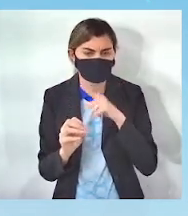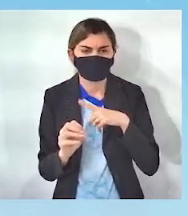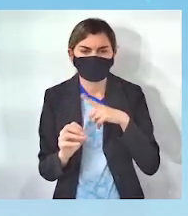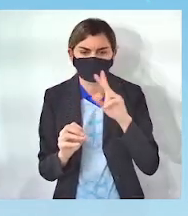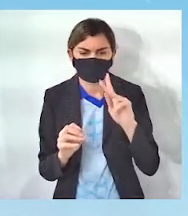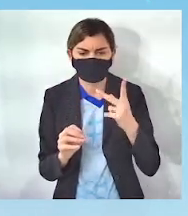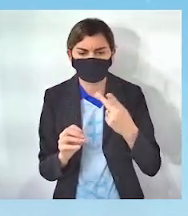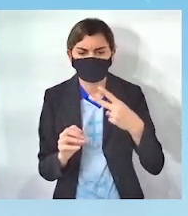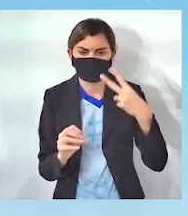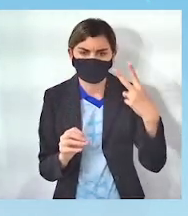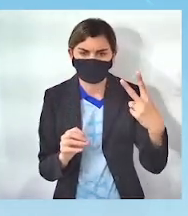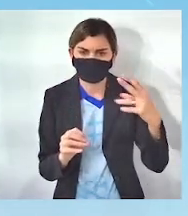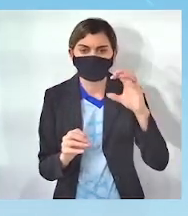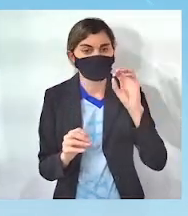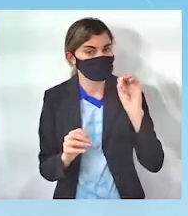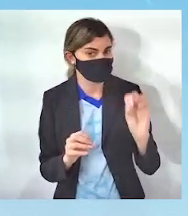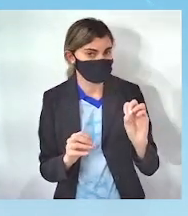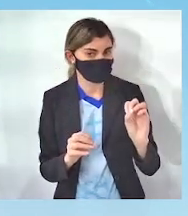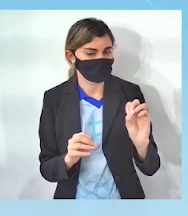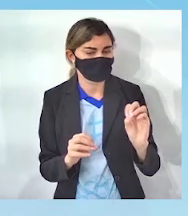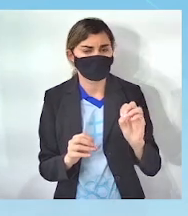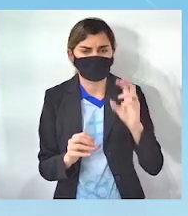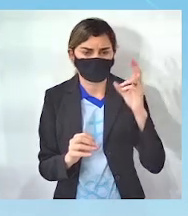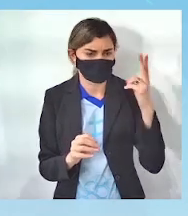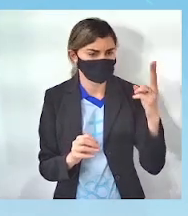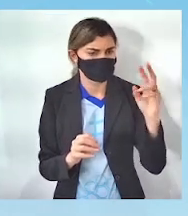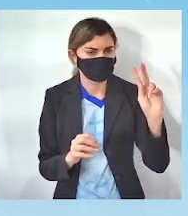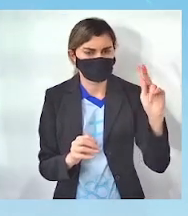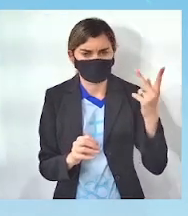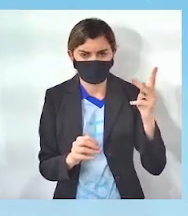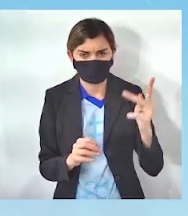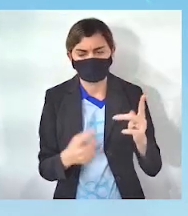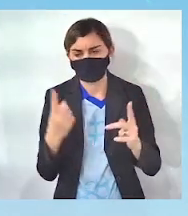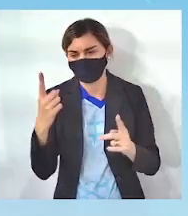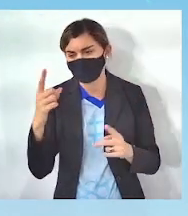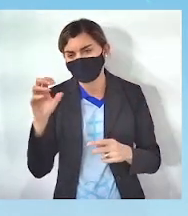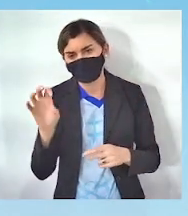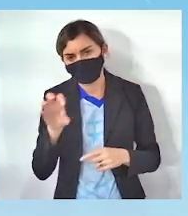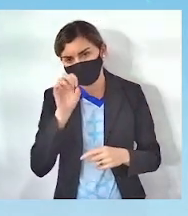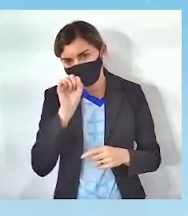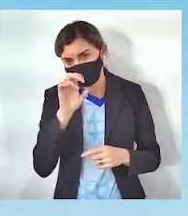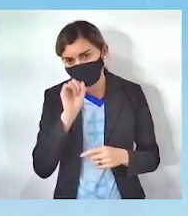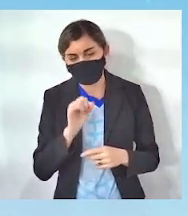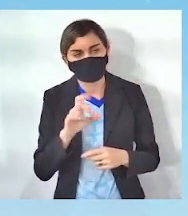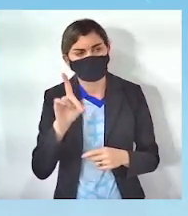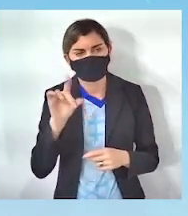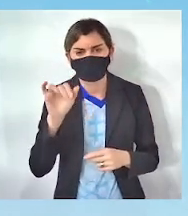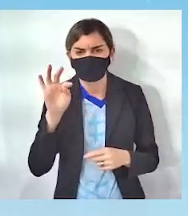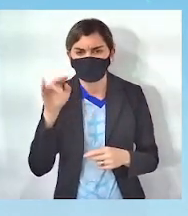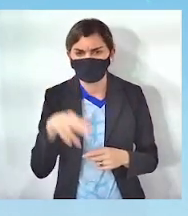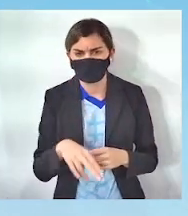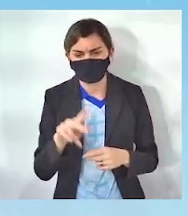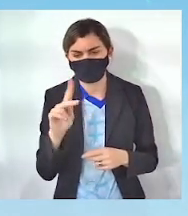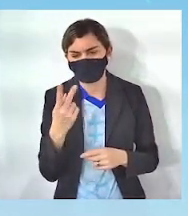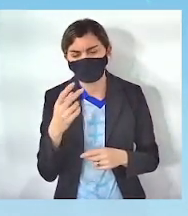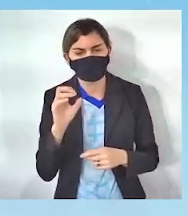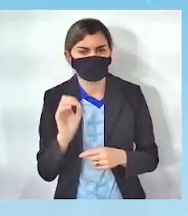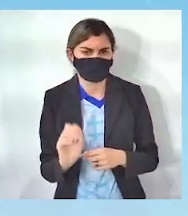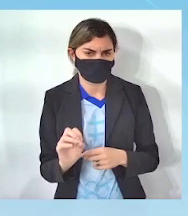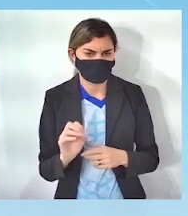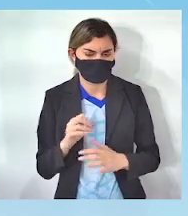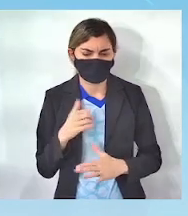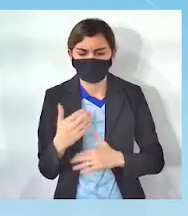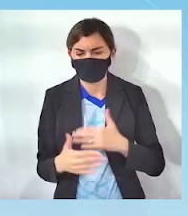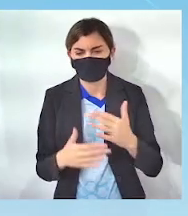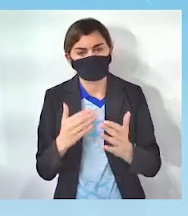fórmula H2O, então são 2 hidrogênios para cada um oxigênio. Para Dalton, HO, porque a proporção é sempre a